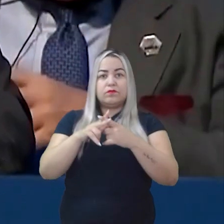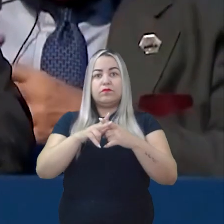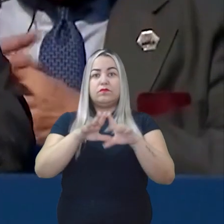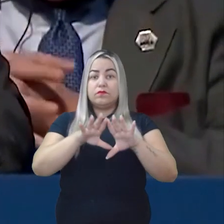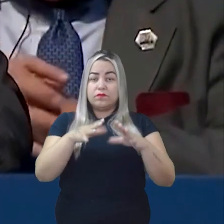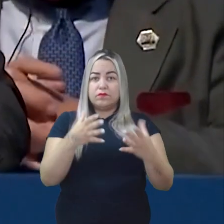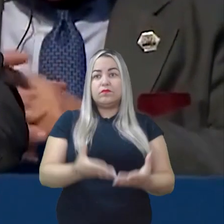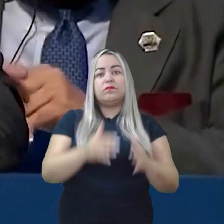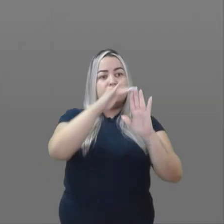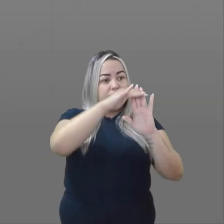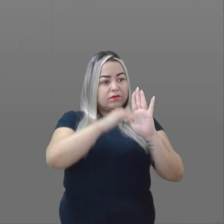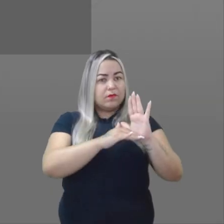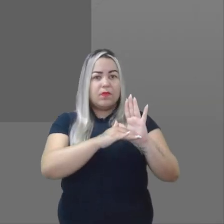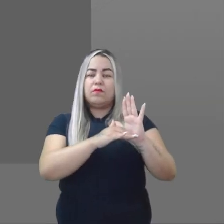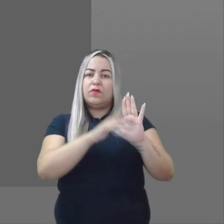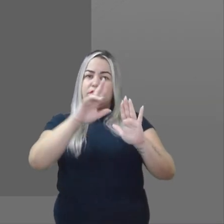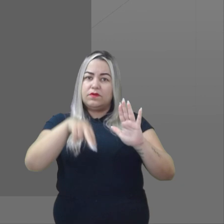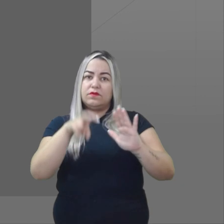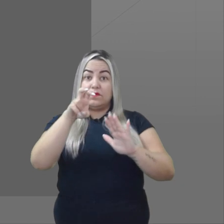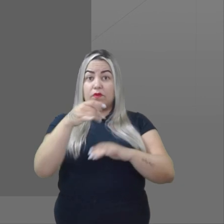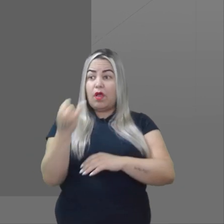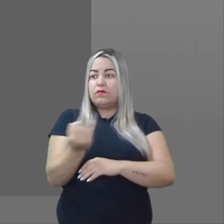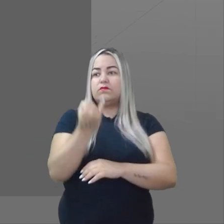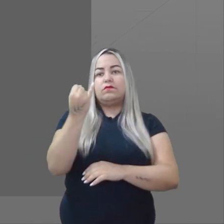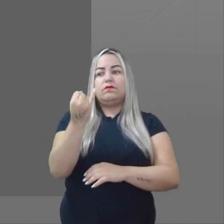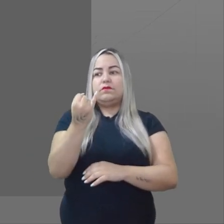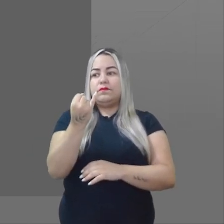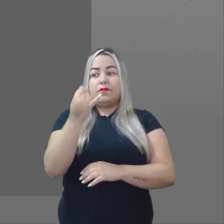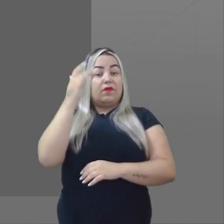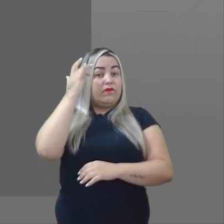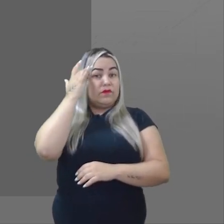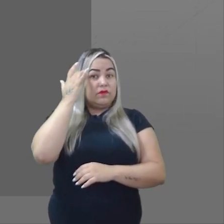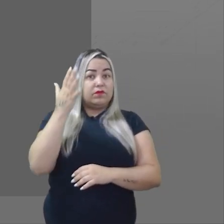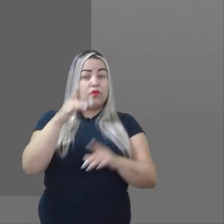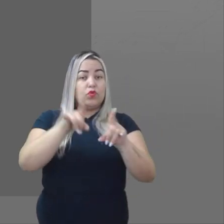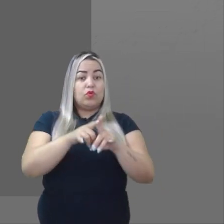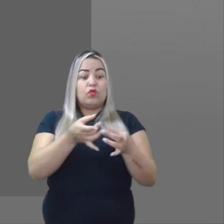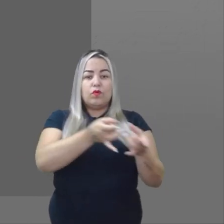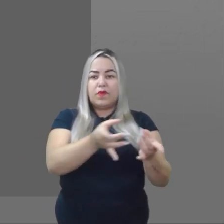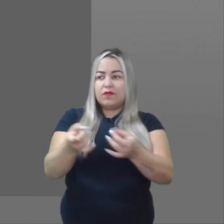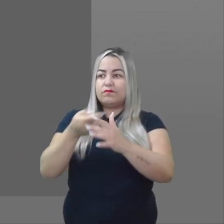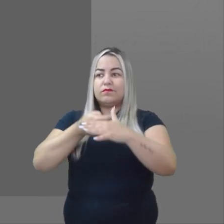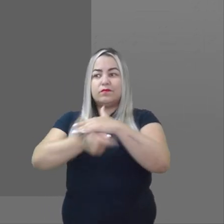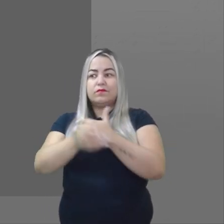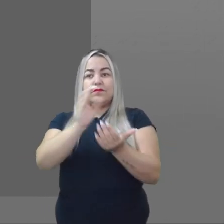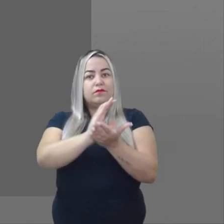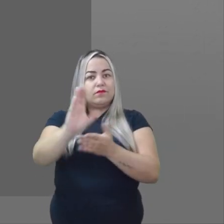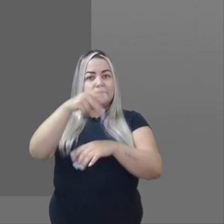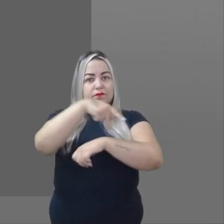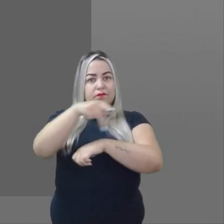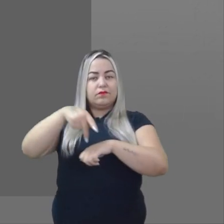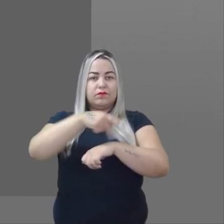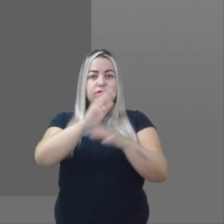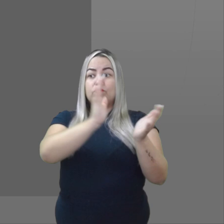da governança global. As agendas estão refletidas em 5 prioridades: facilitação do comércio e